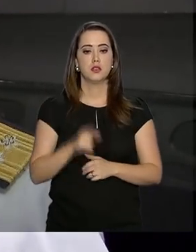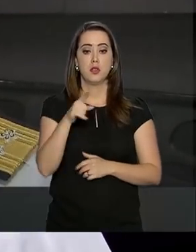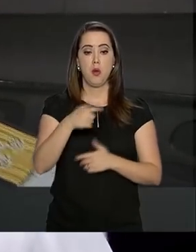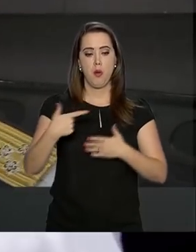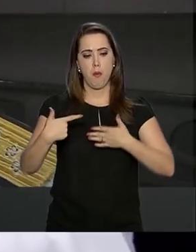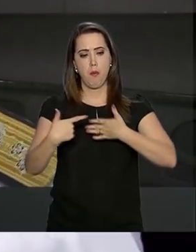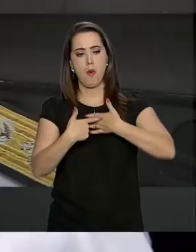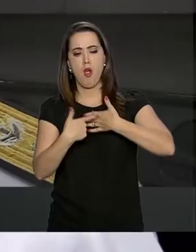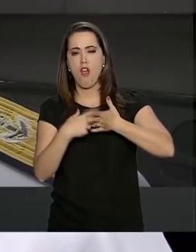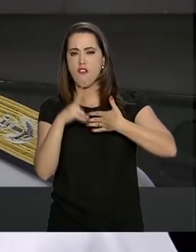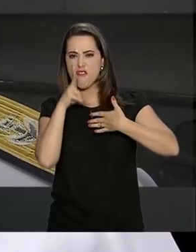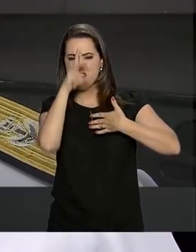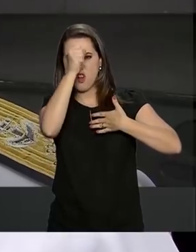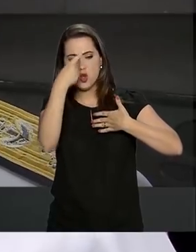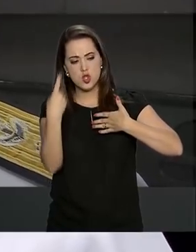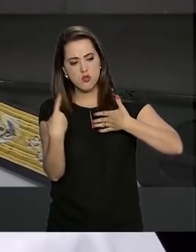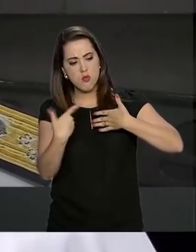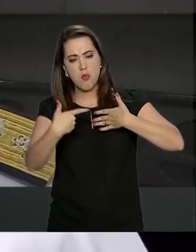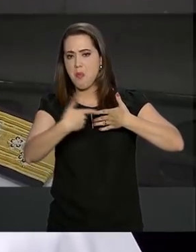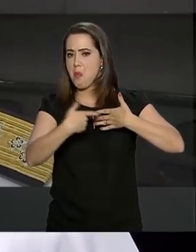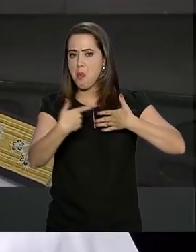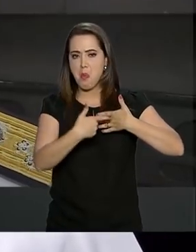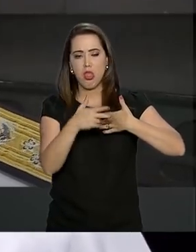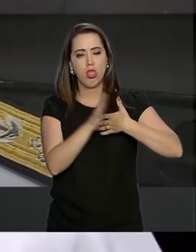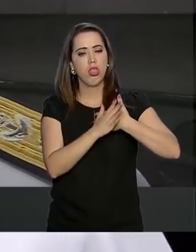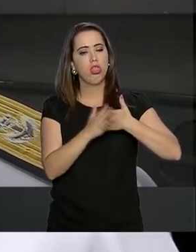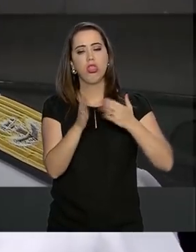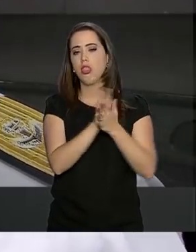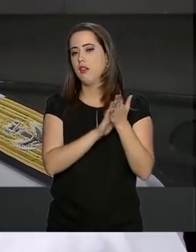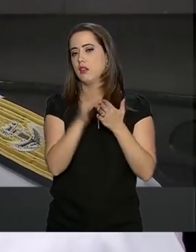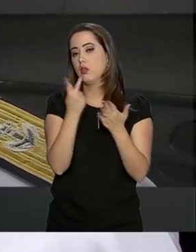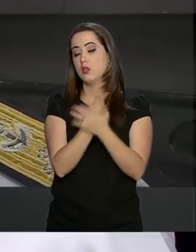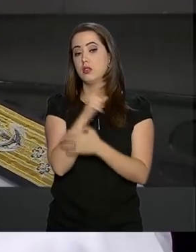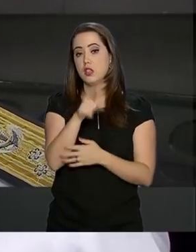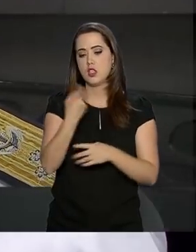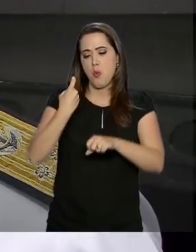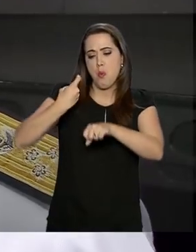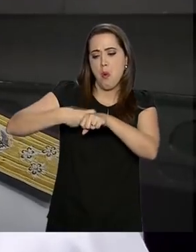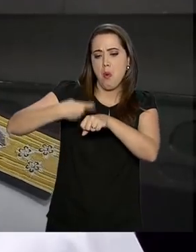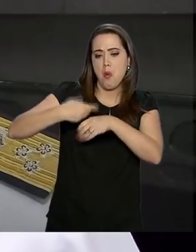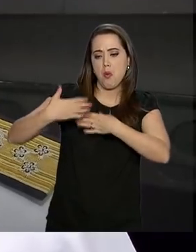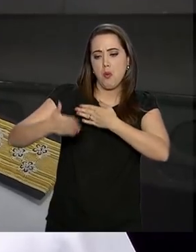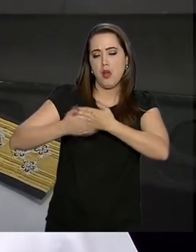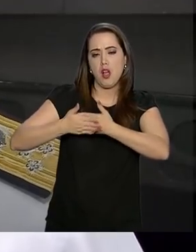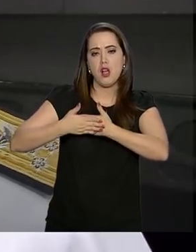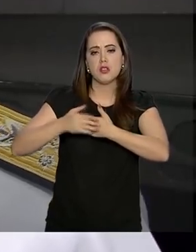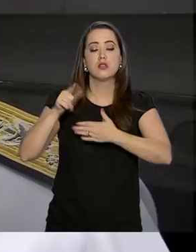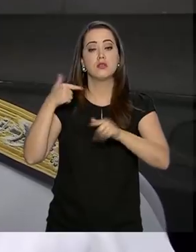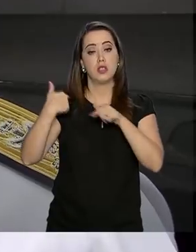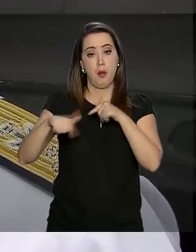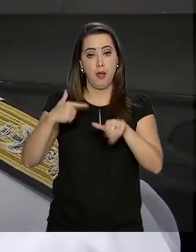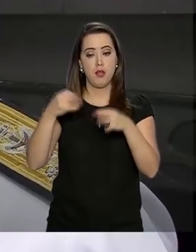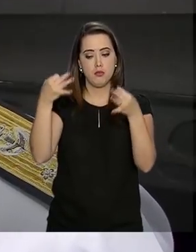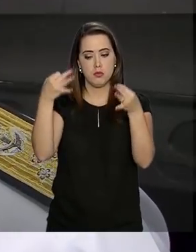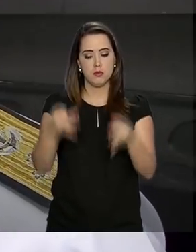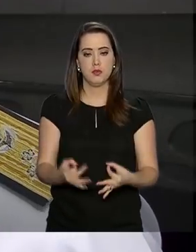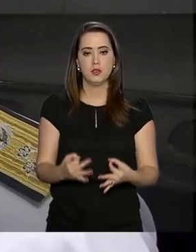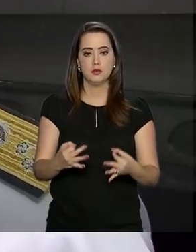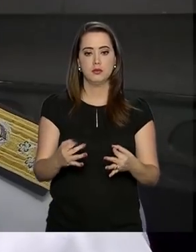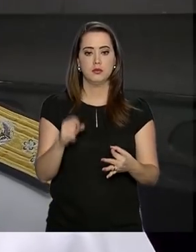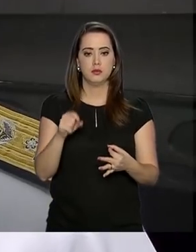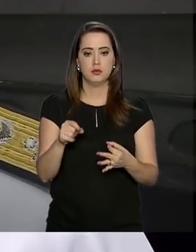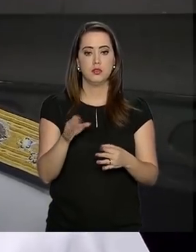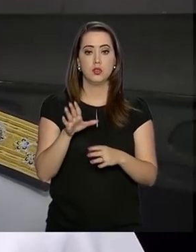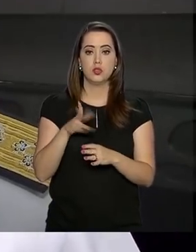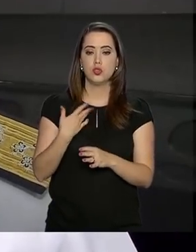de polietileno, então é rígido, é um casco que permite a operação